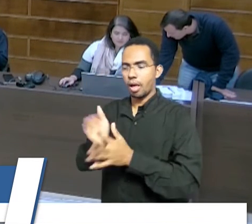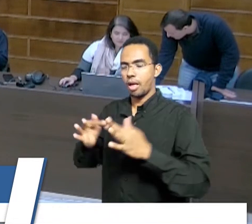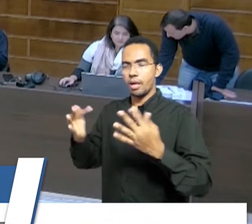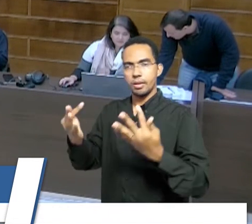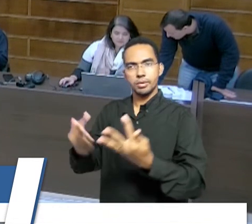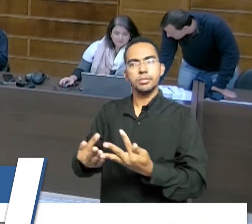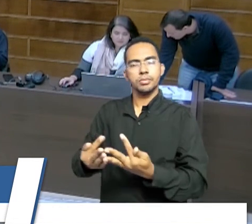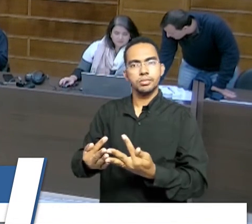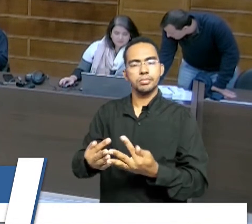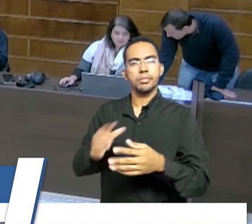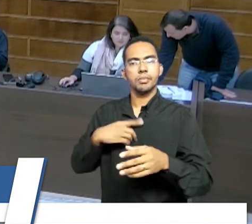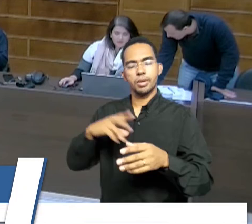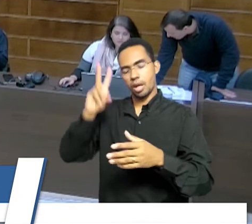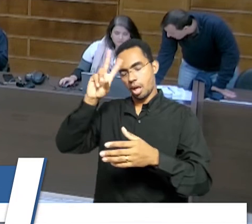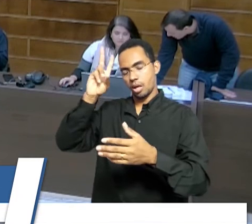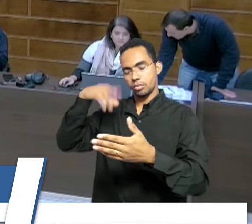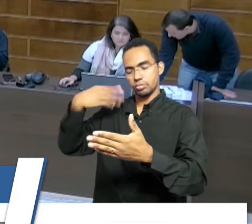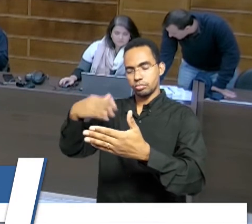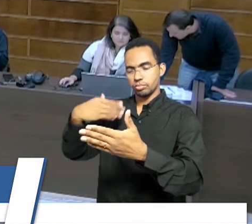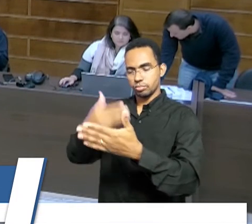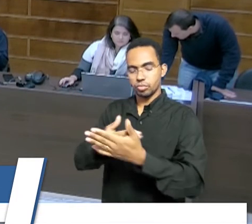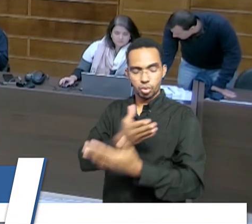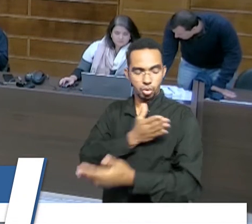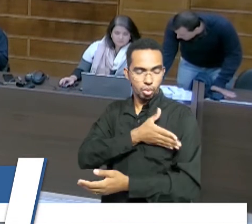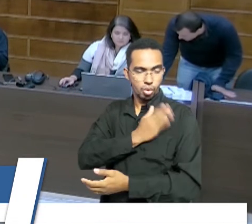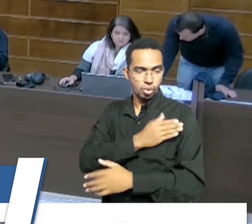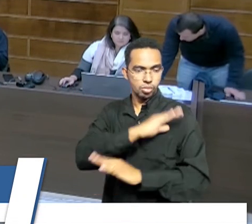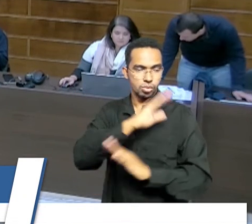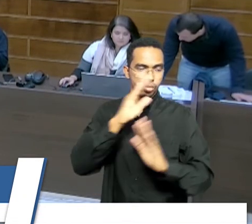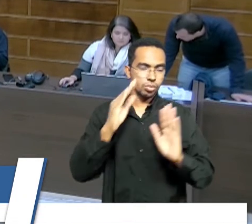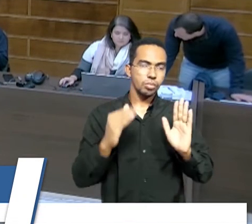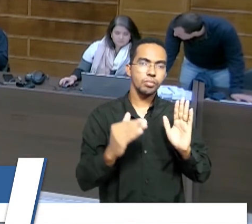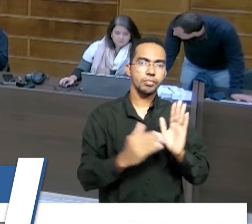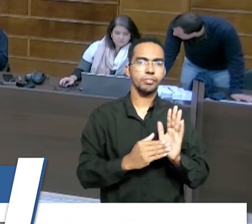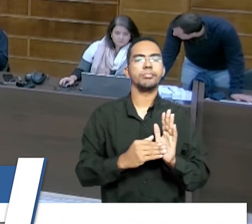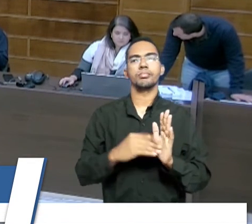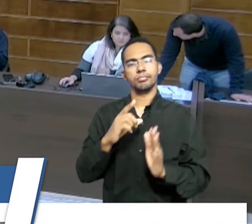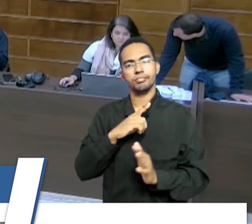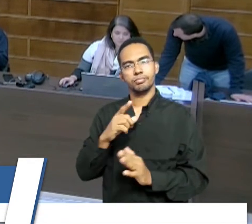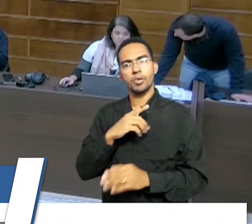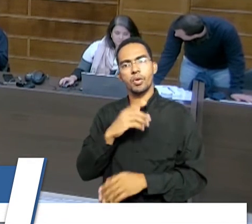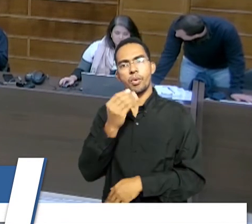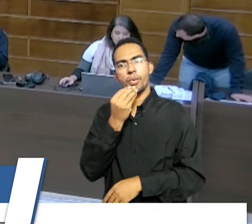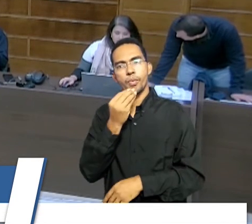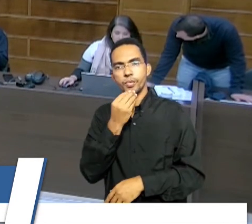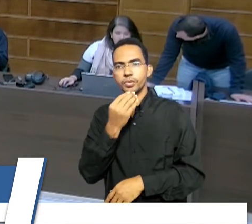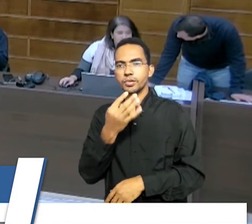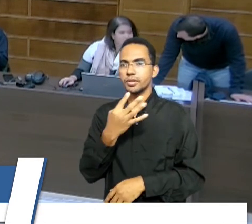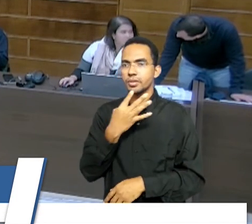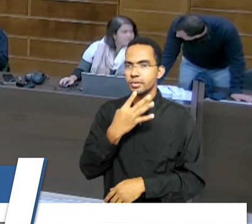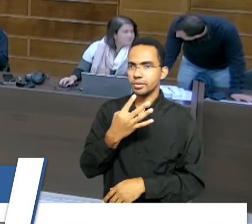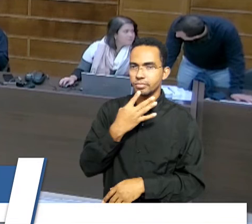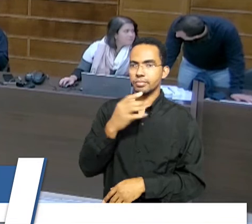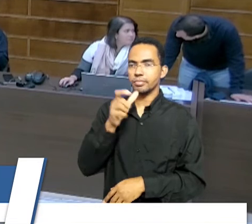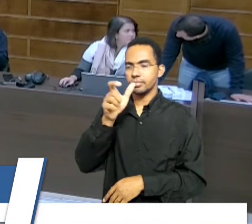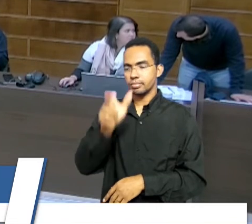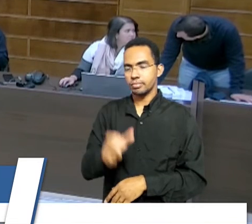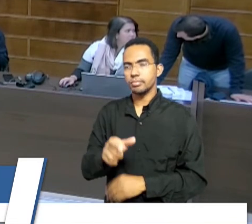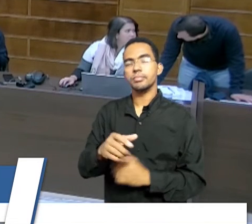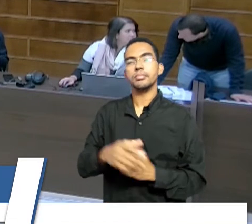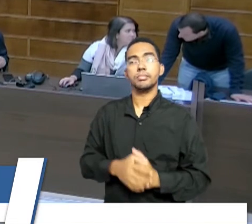de todos que tiveram a oportunidade de conhecê-lo. Com toda certeza, digno